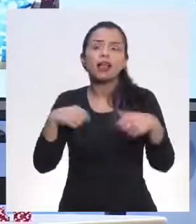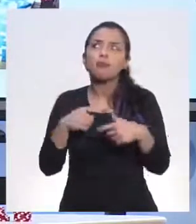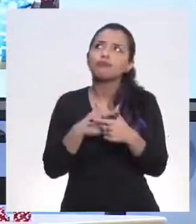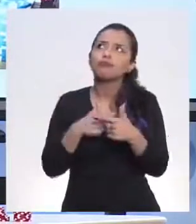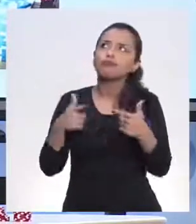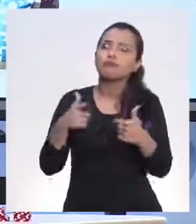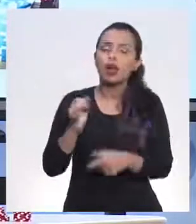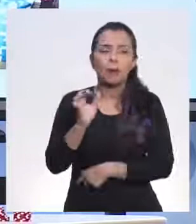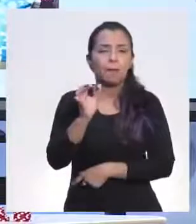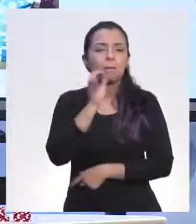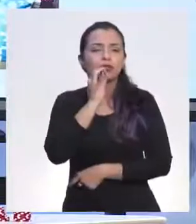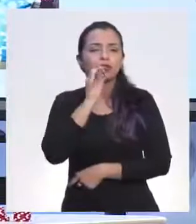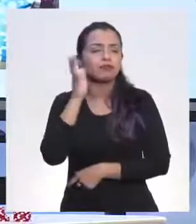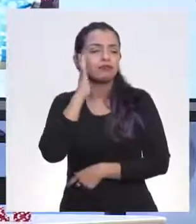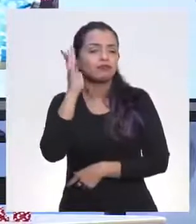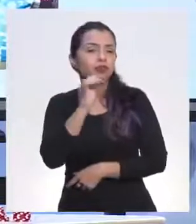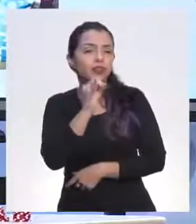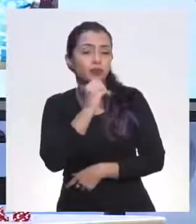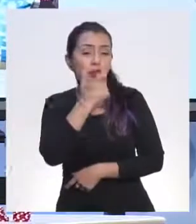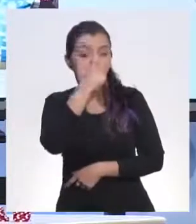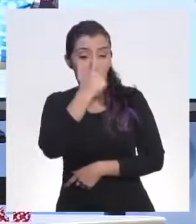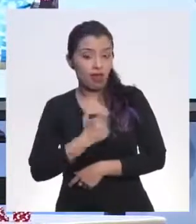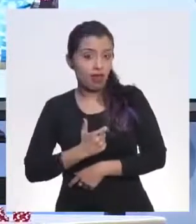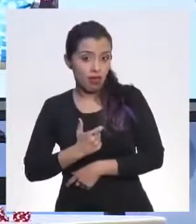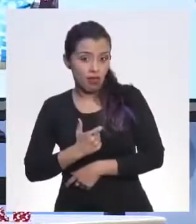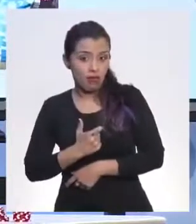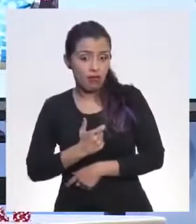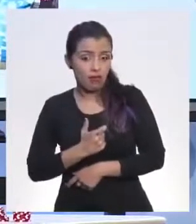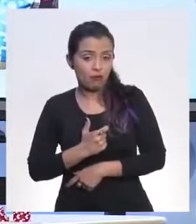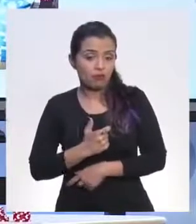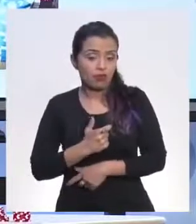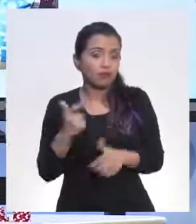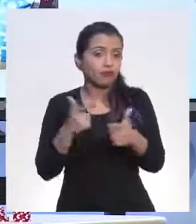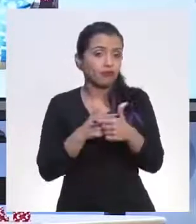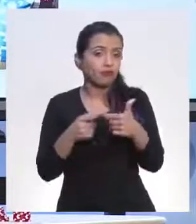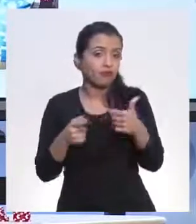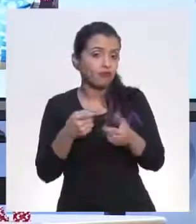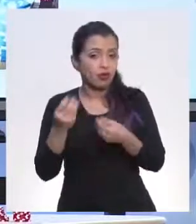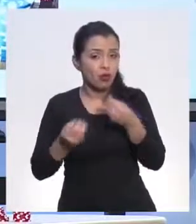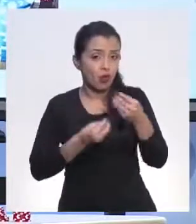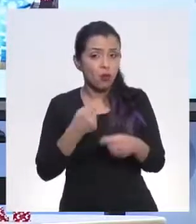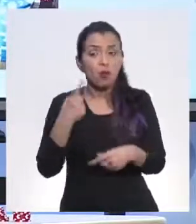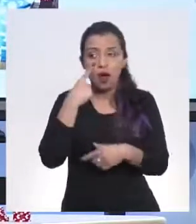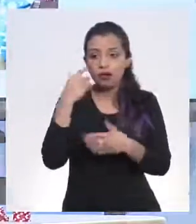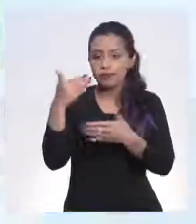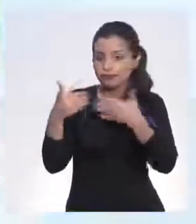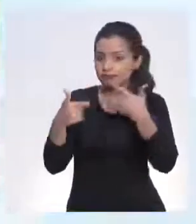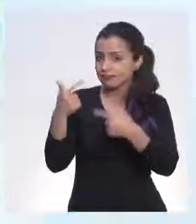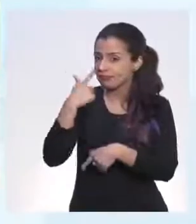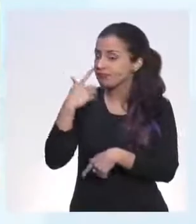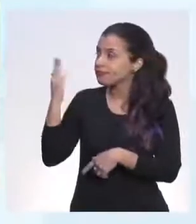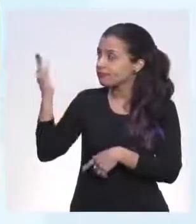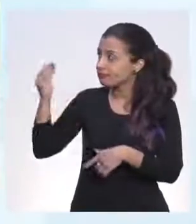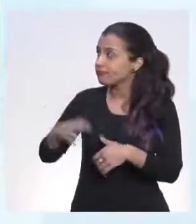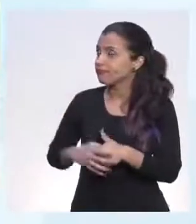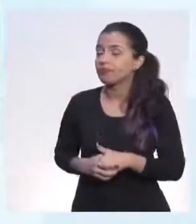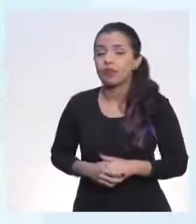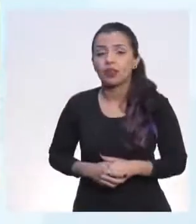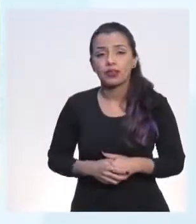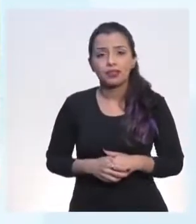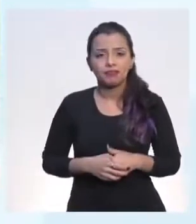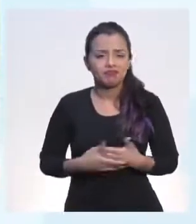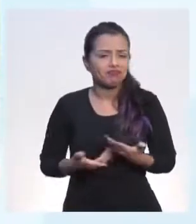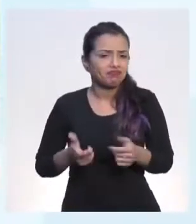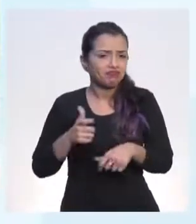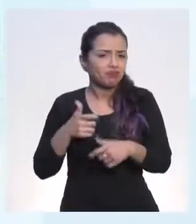Vou dar um exemplo aí para vocês, por exemplo, de como eu posso fazer uma divisão. Põe na tela para eles, diretor. Então, em um determinado